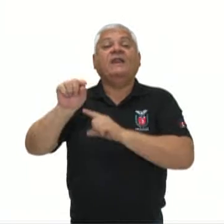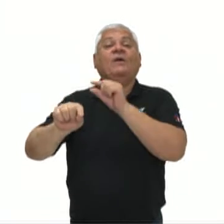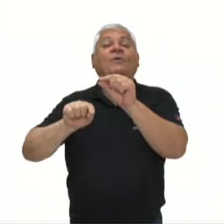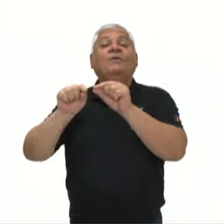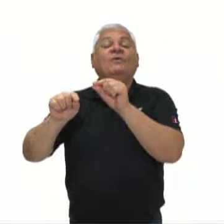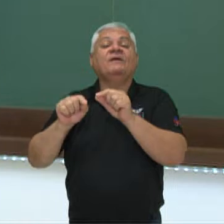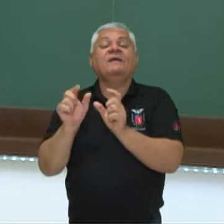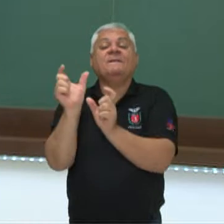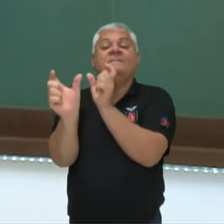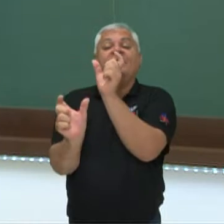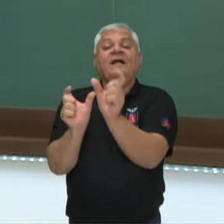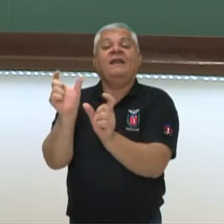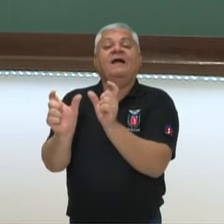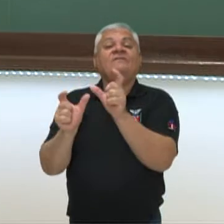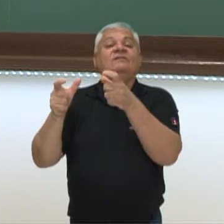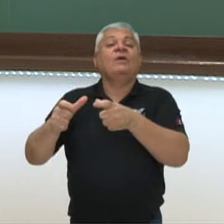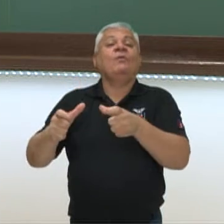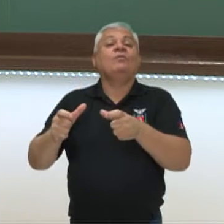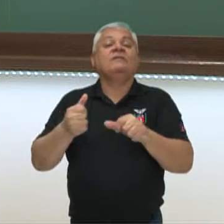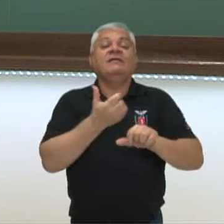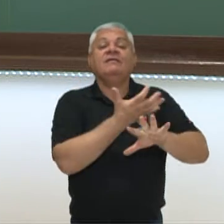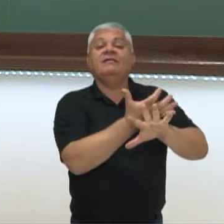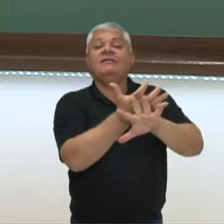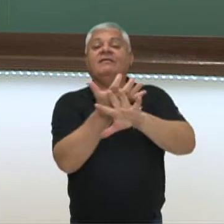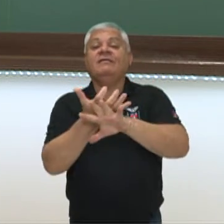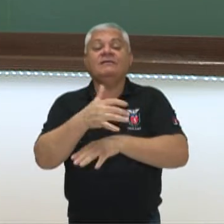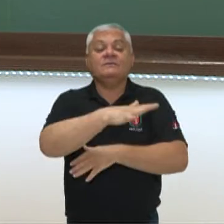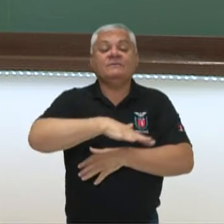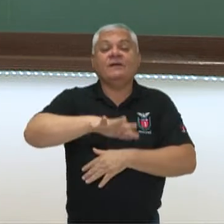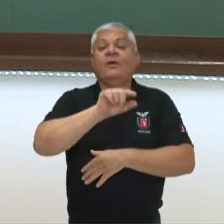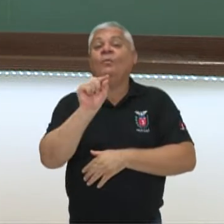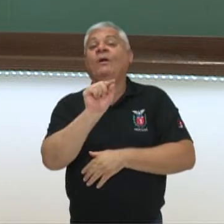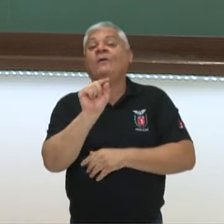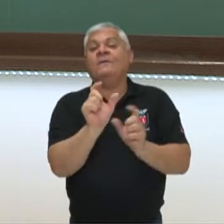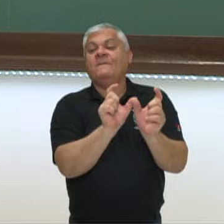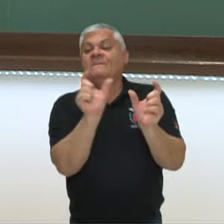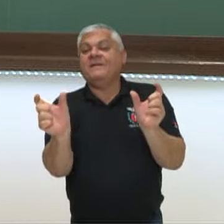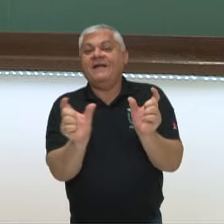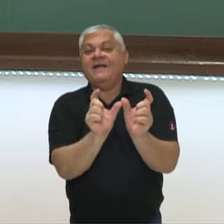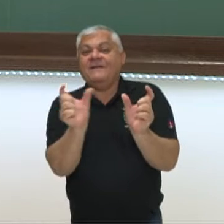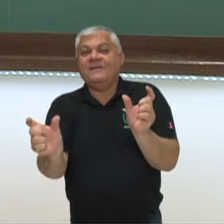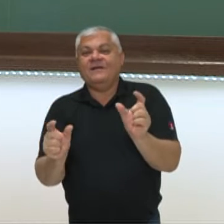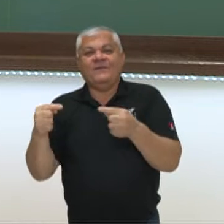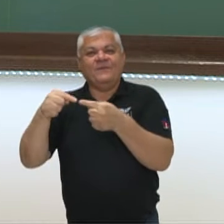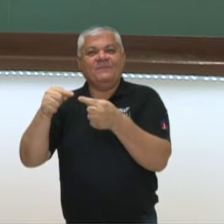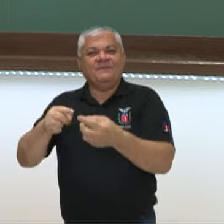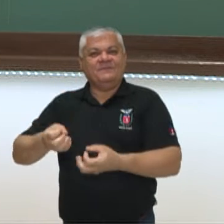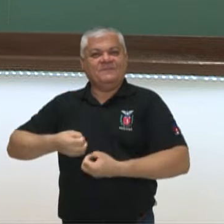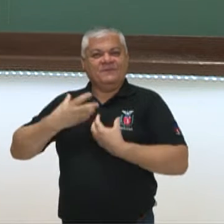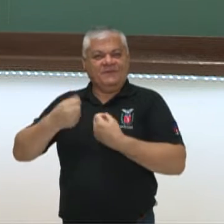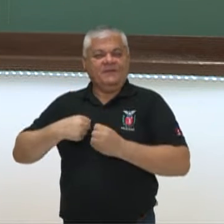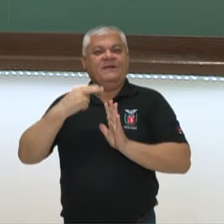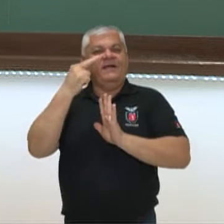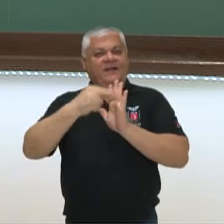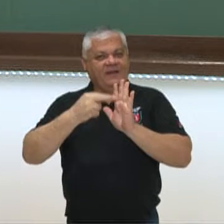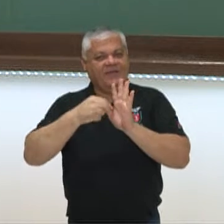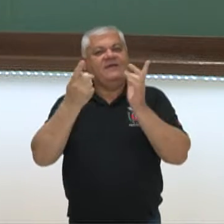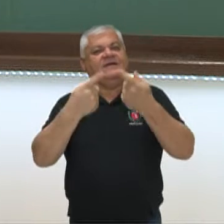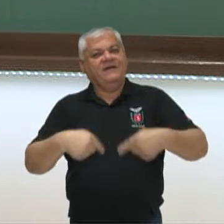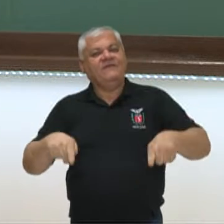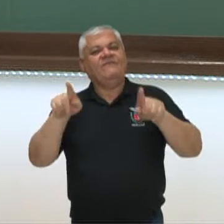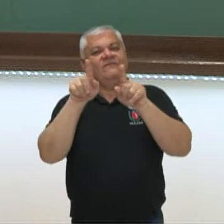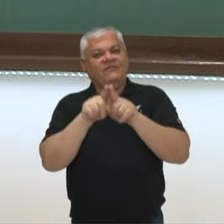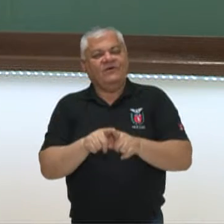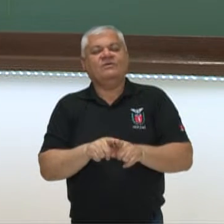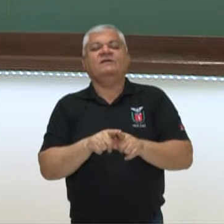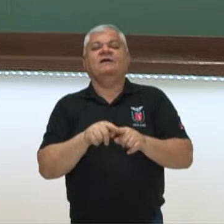estes vocábulos, né? Atentem, se quiserem reler o poema, é interessante. A gente já volta